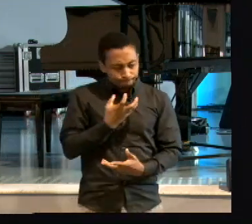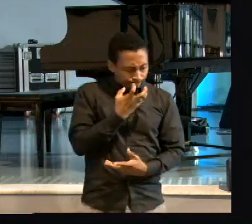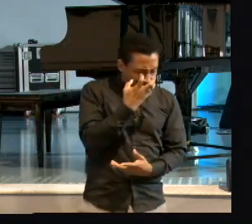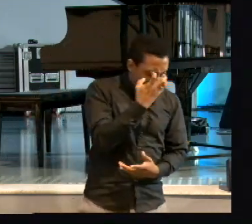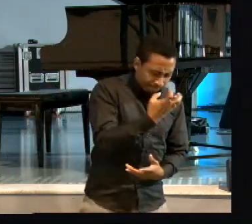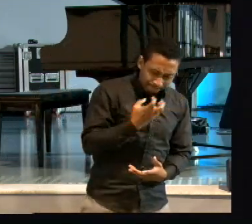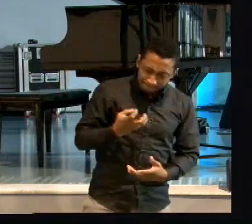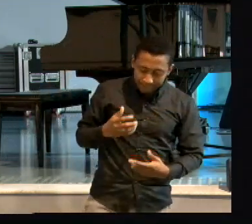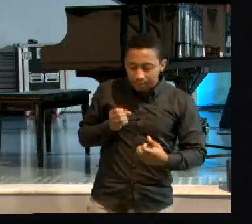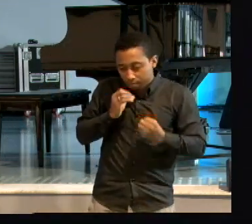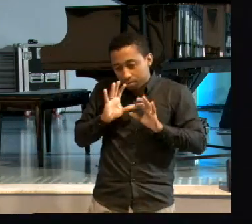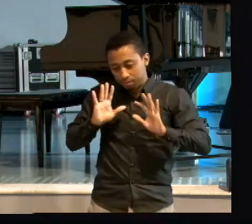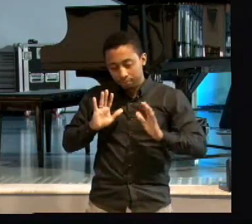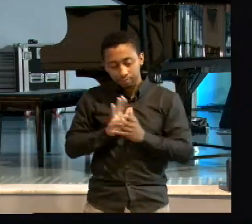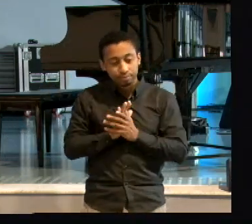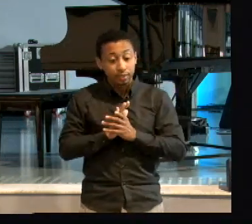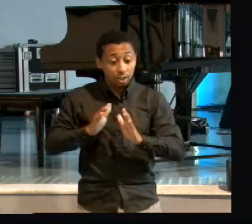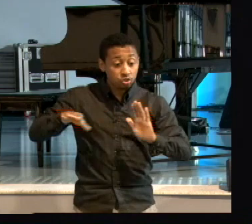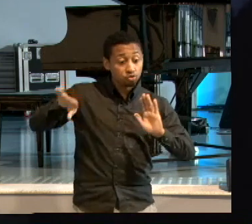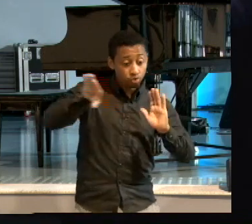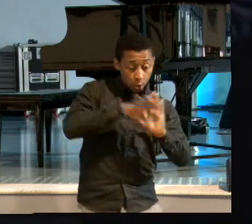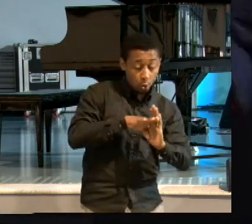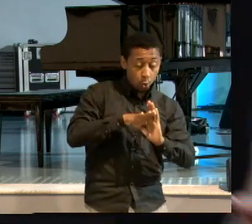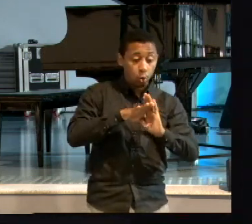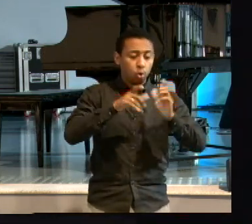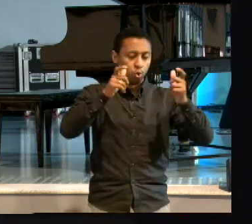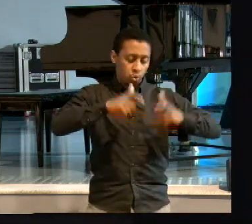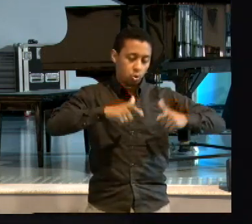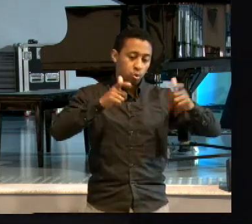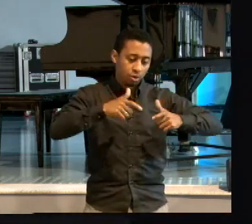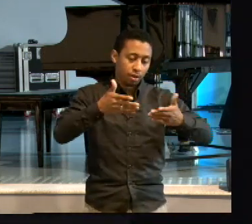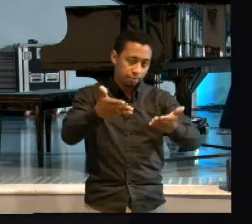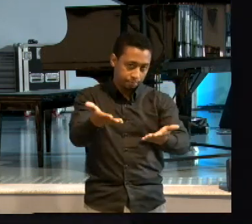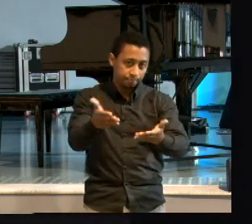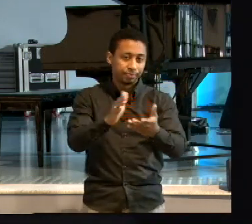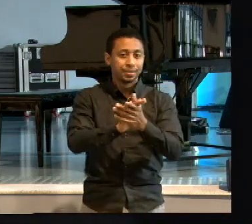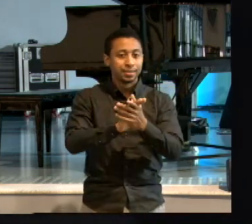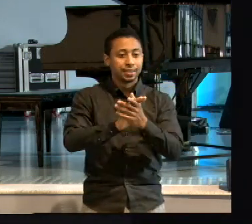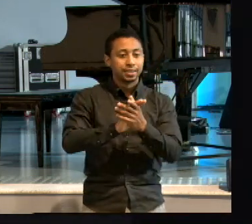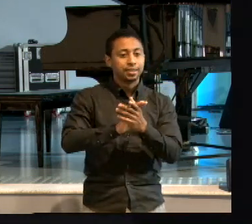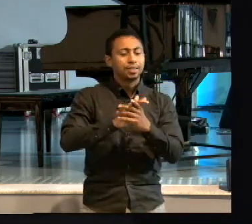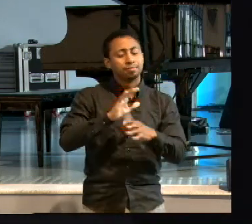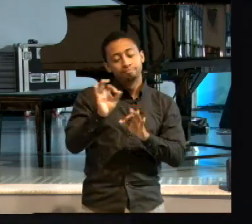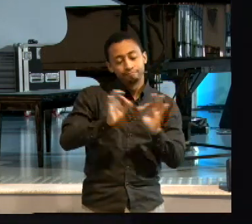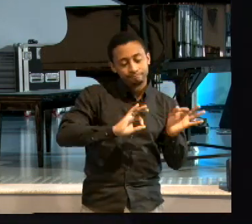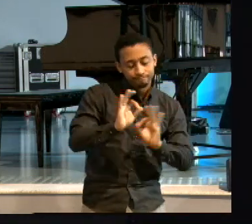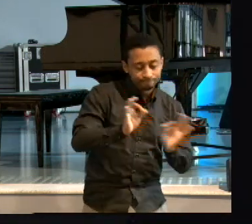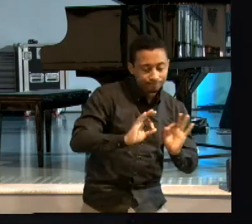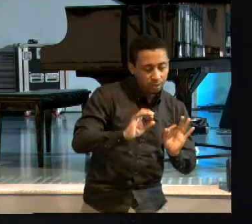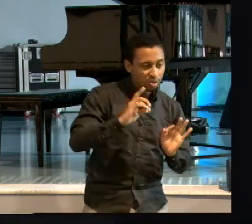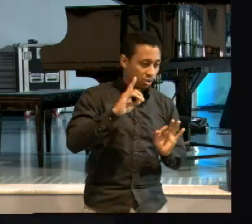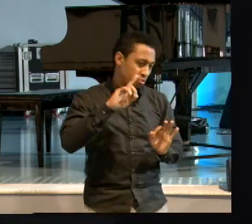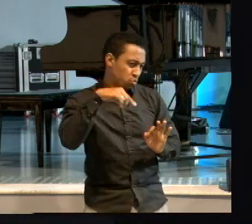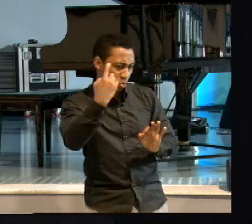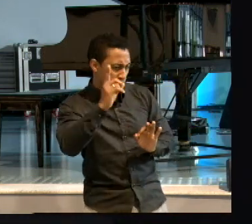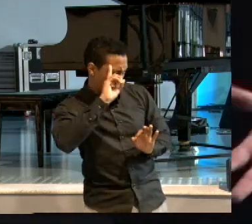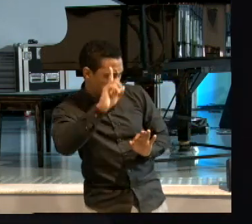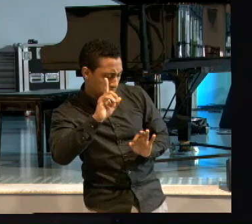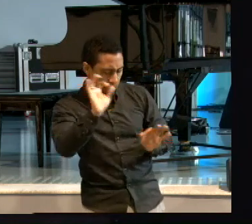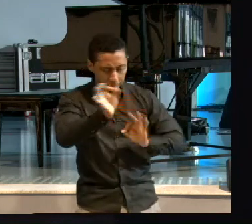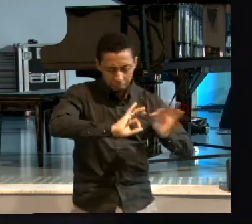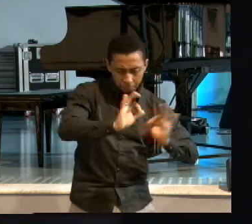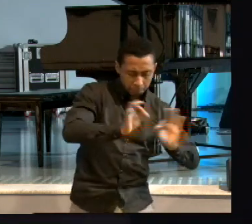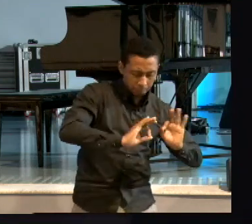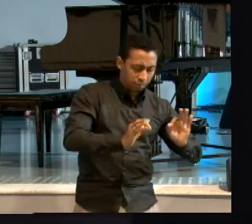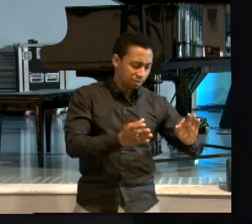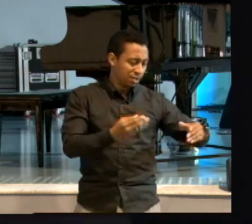aquilo. Nós chegamos na base missionária, se não me engano, já no dia seguinte, já começamos o preparativo para a volta, e eu vim para o Brasil e eu acabei esquecendo